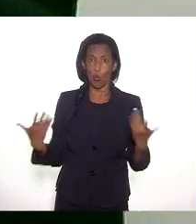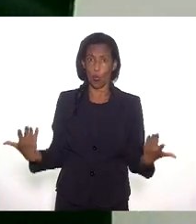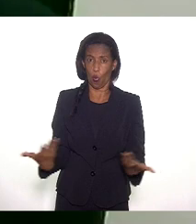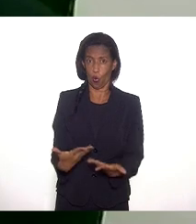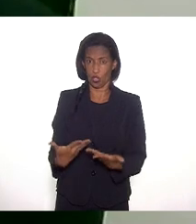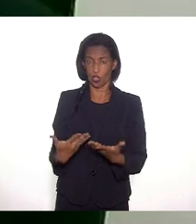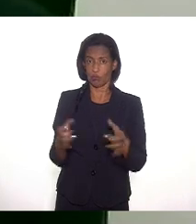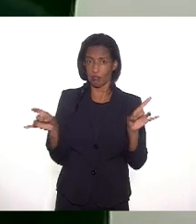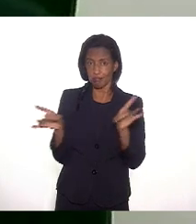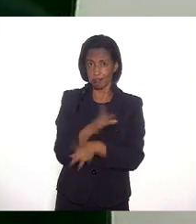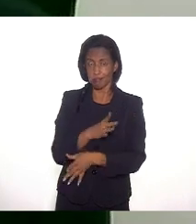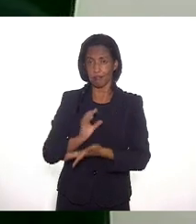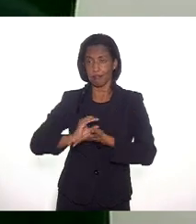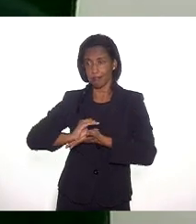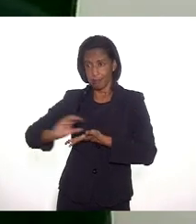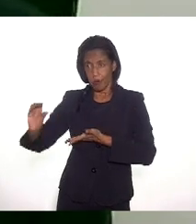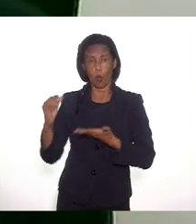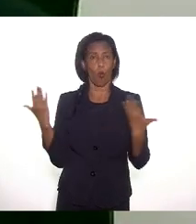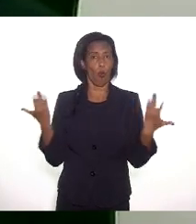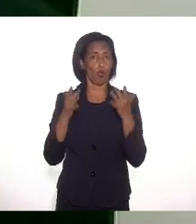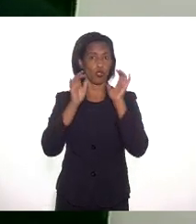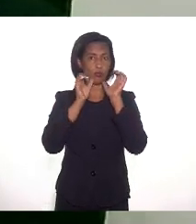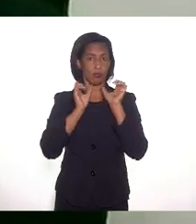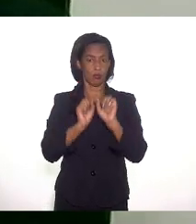gente pudesse...